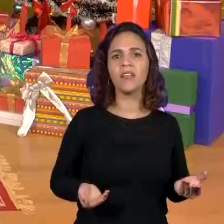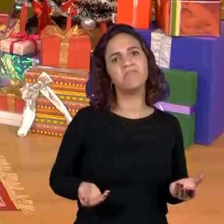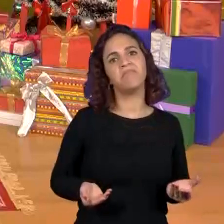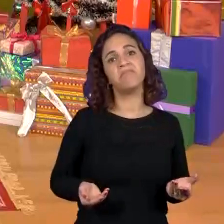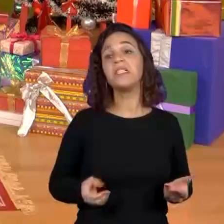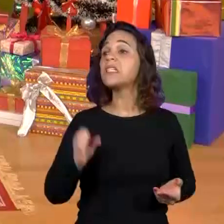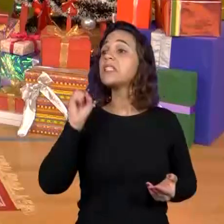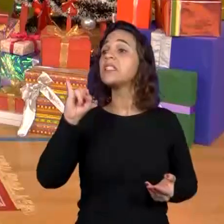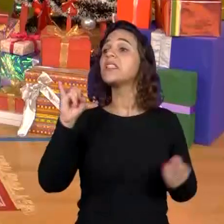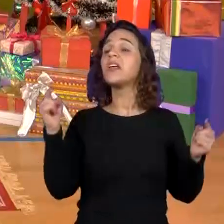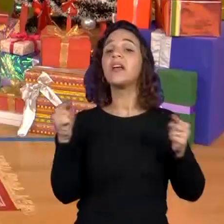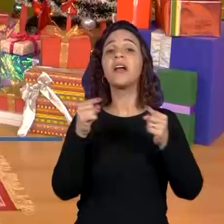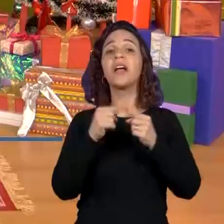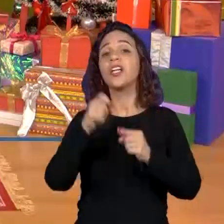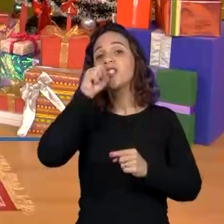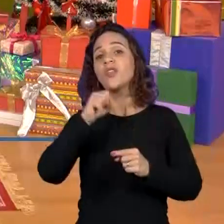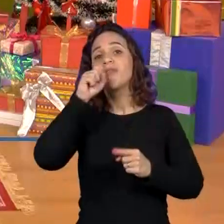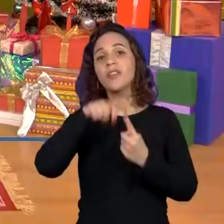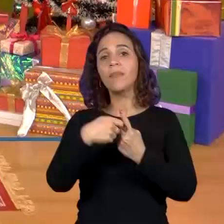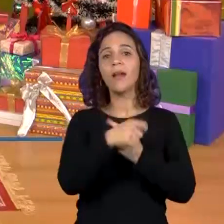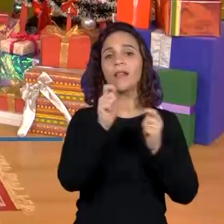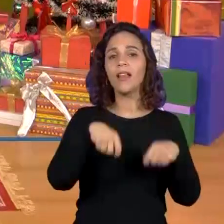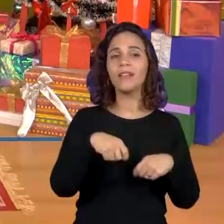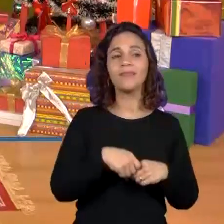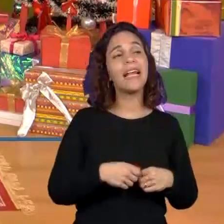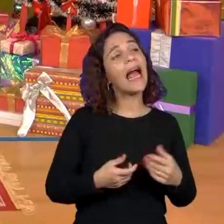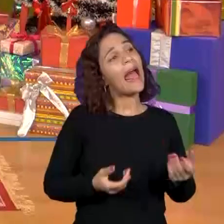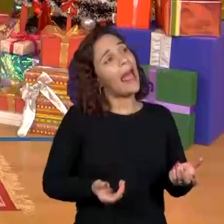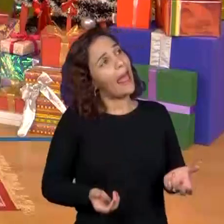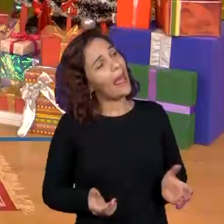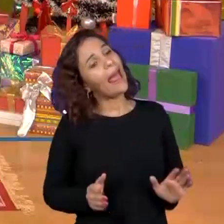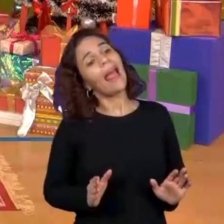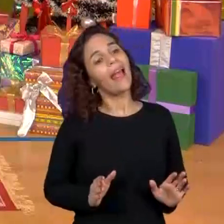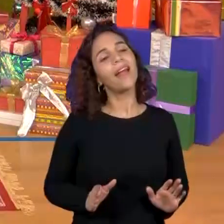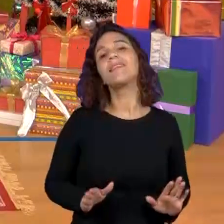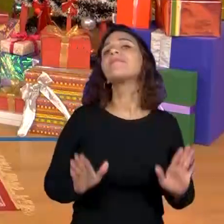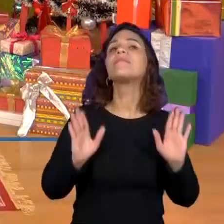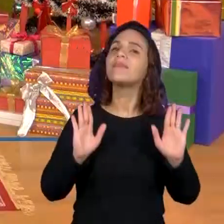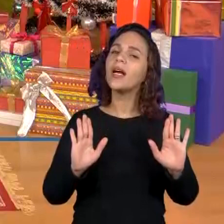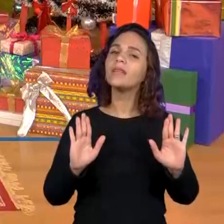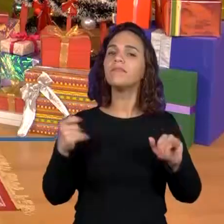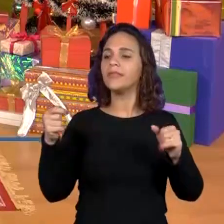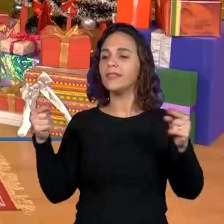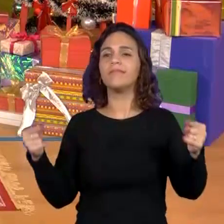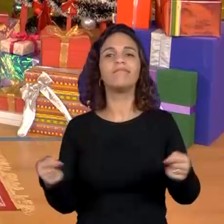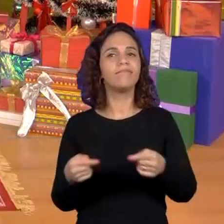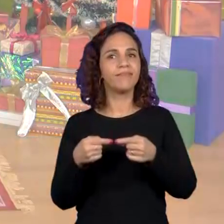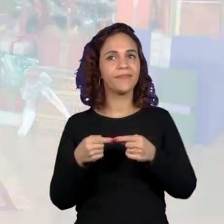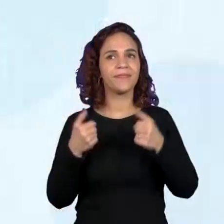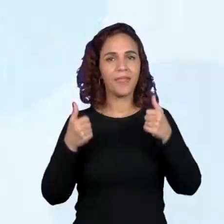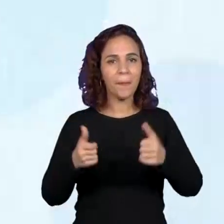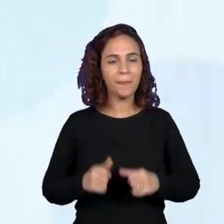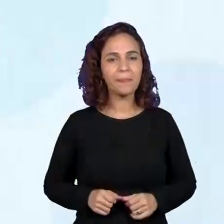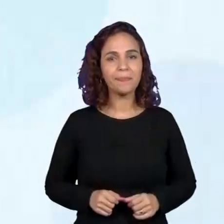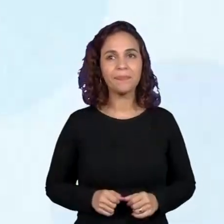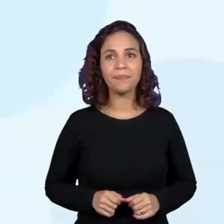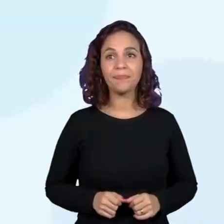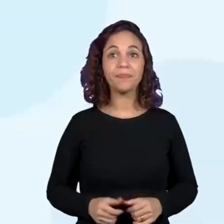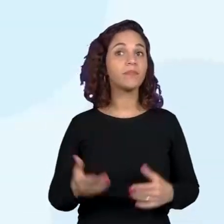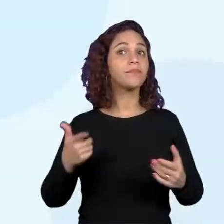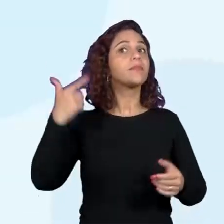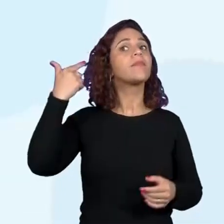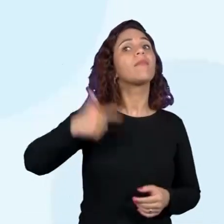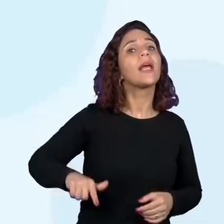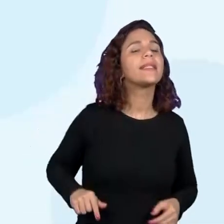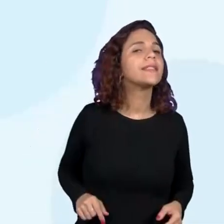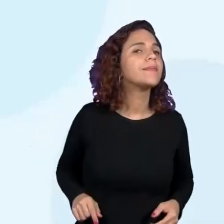Então um título para ficar bem bonito e com bastante informação, certo? Olha só,